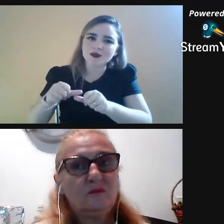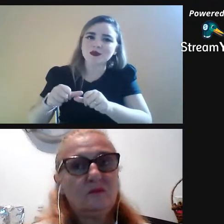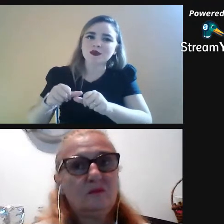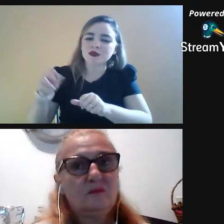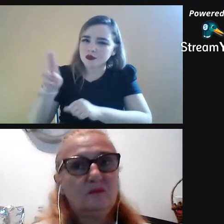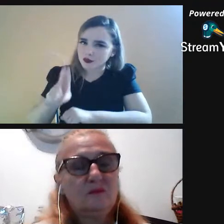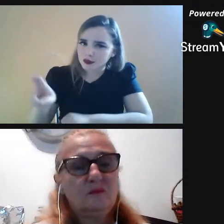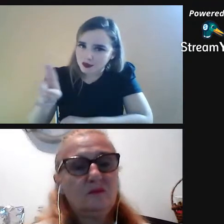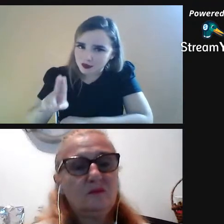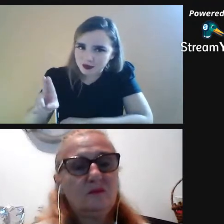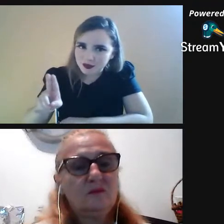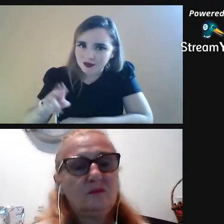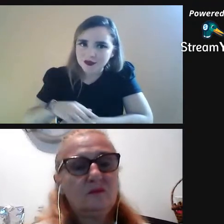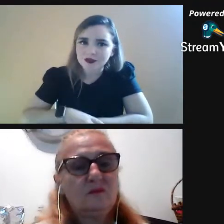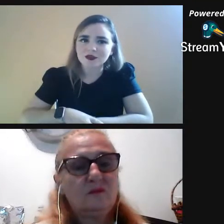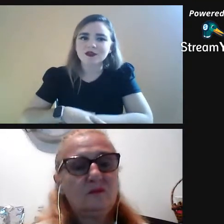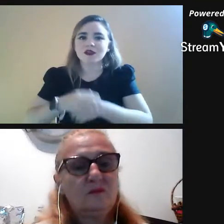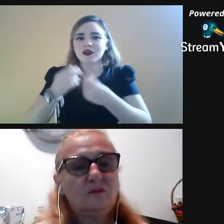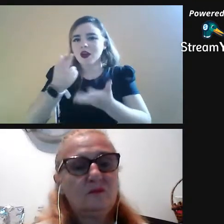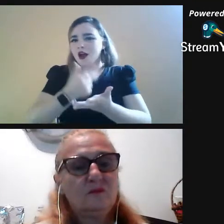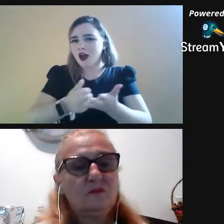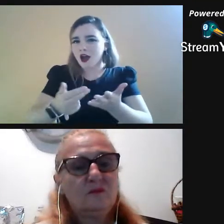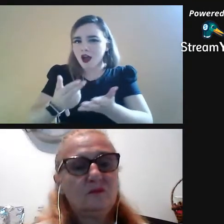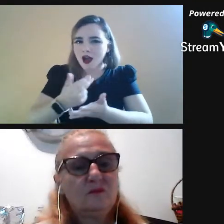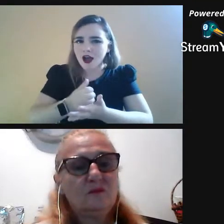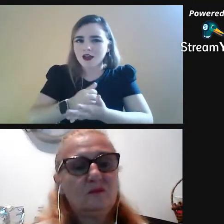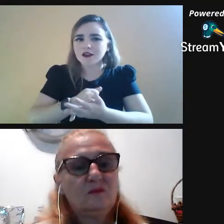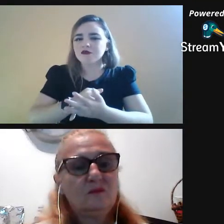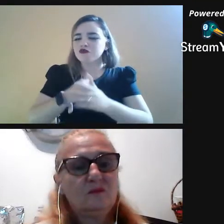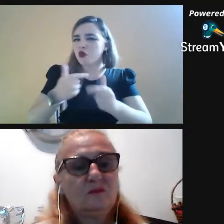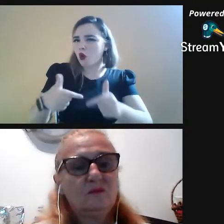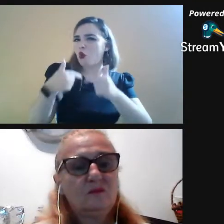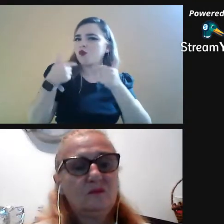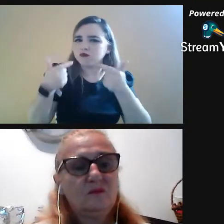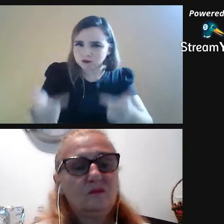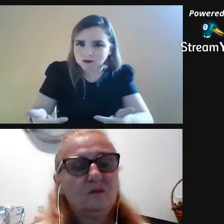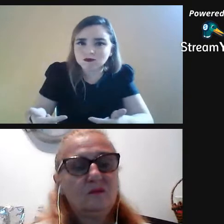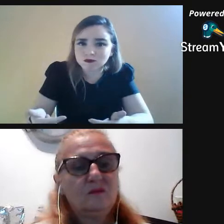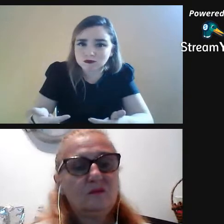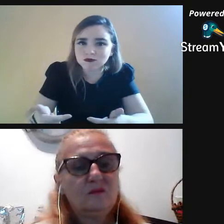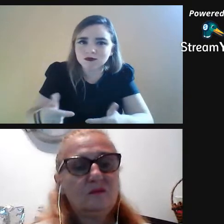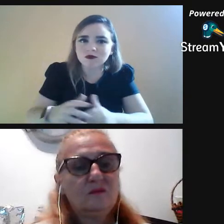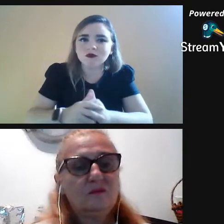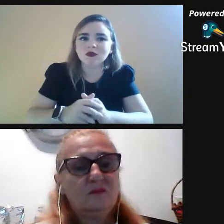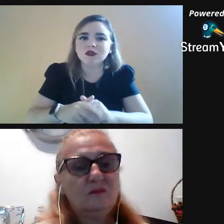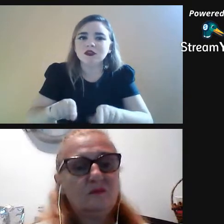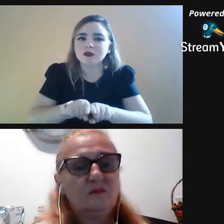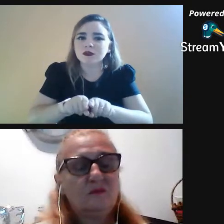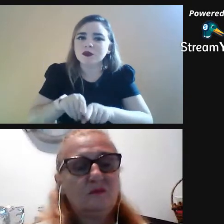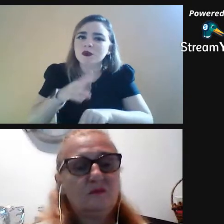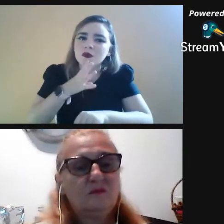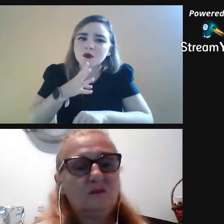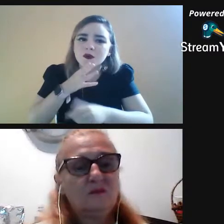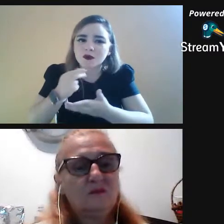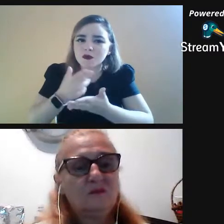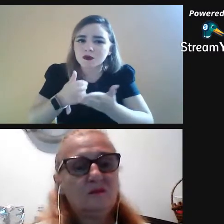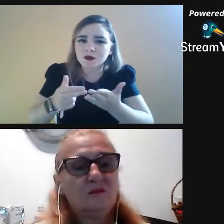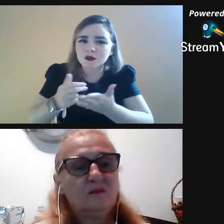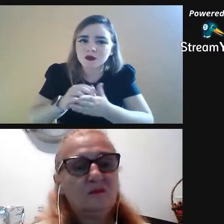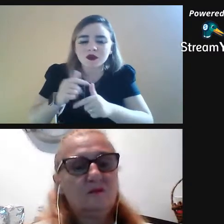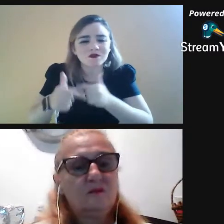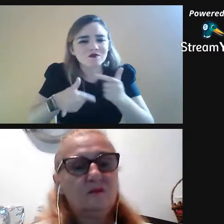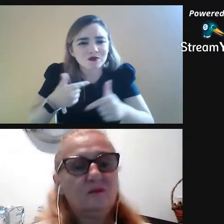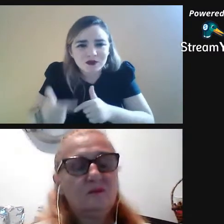usou a arte como uma forma de militância, né? Também eu conheço uma artista que trabalha... Uma outra coisa que